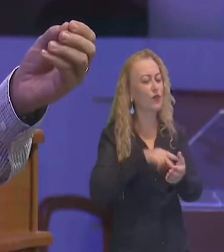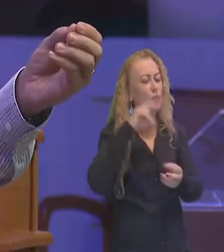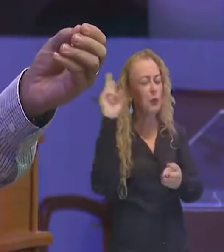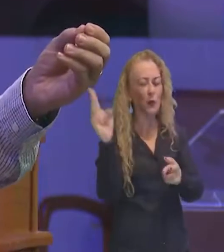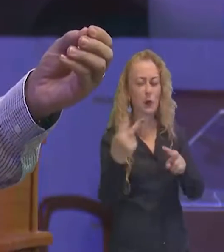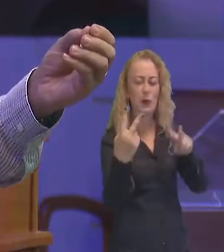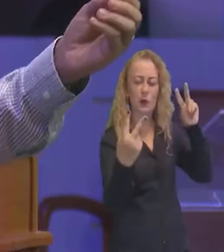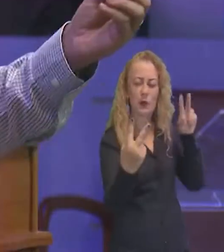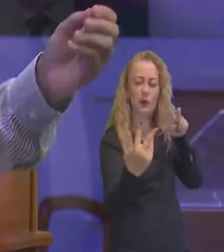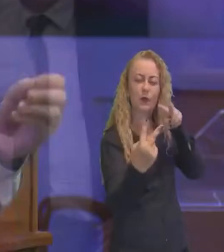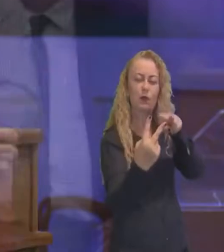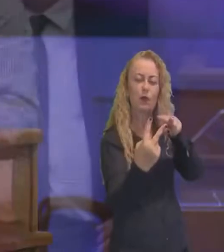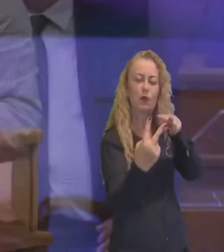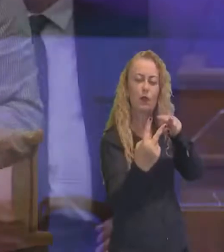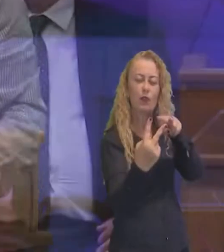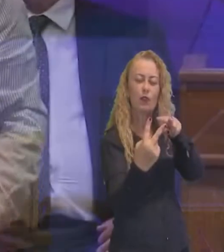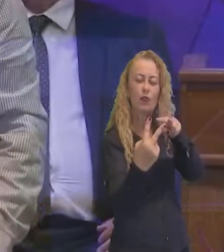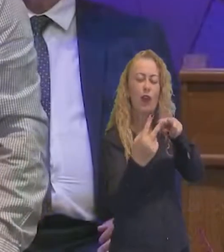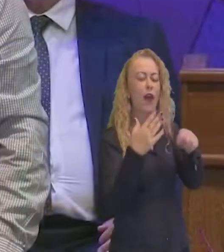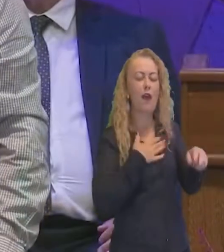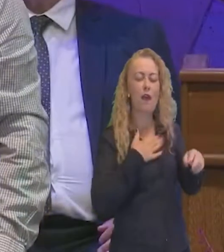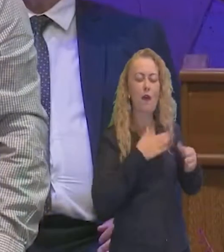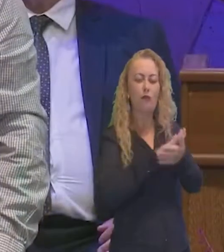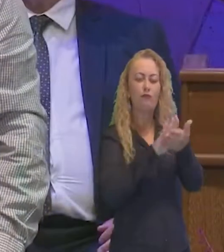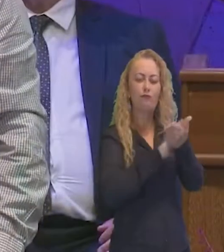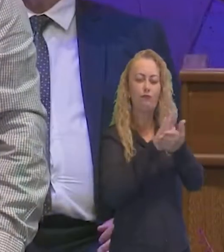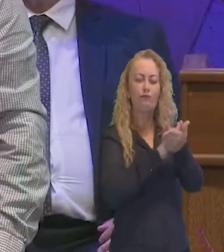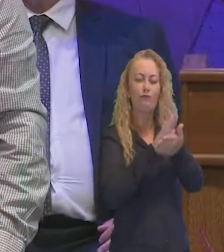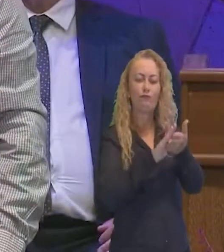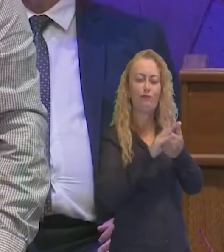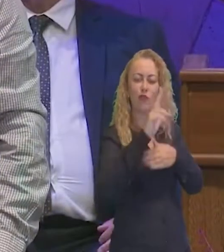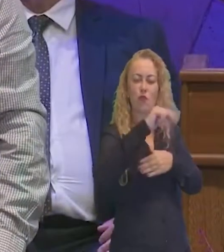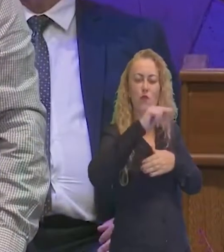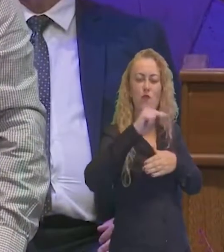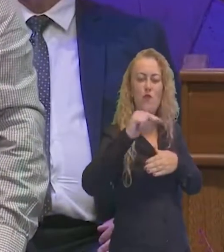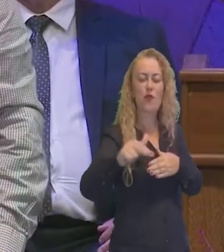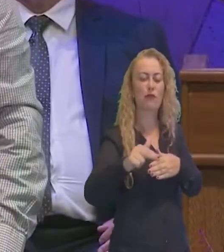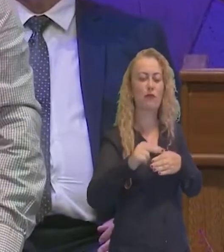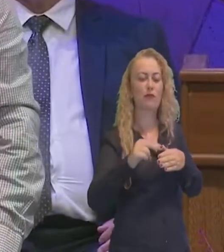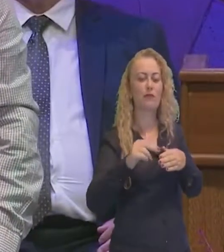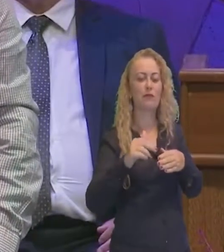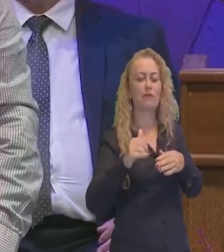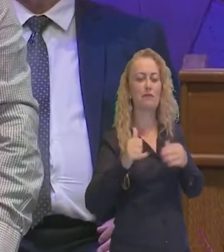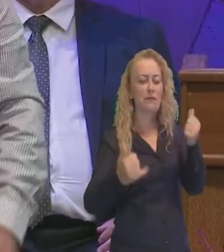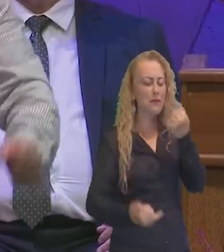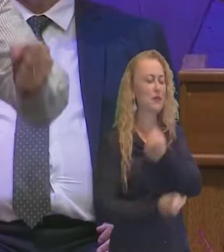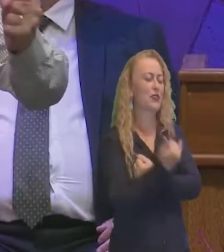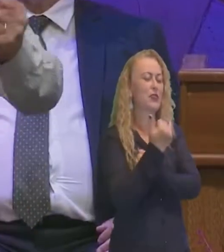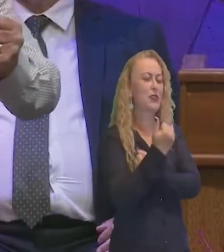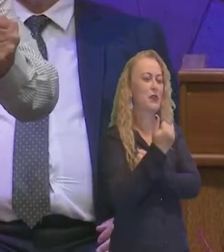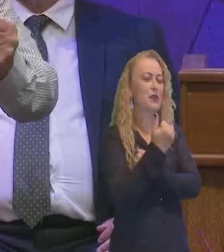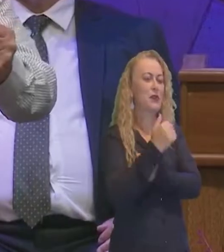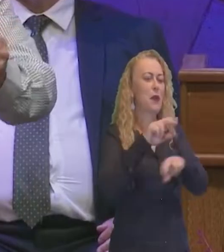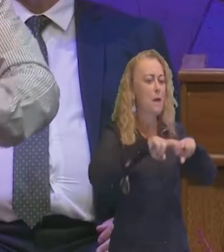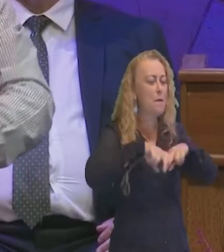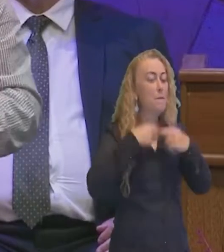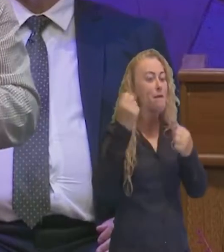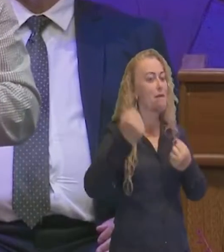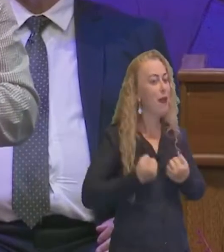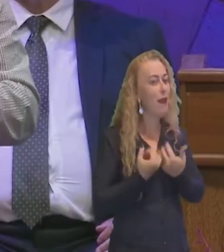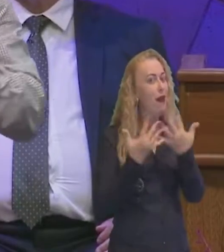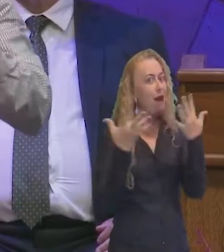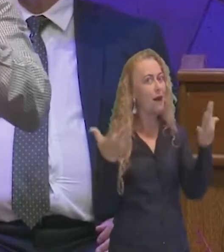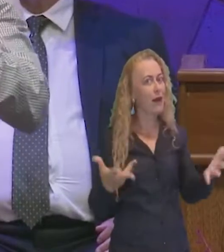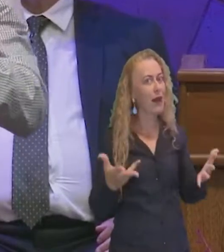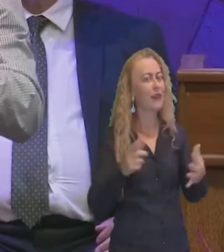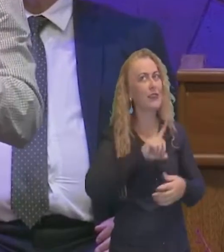dizer para o outro: eu nunca te traí. Pela graça de Deus. Porque o Senhor Jesus tem